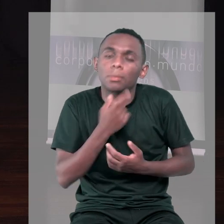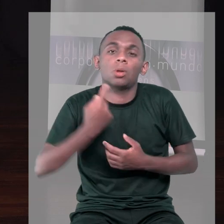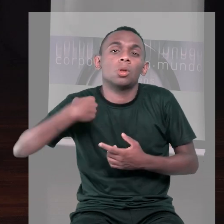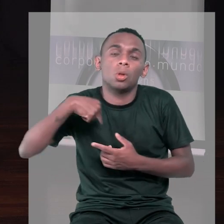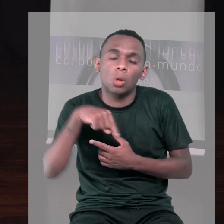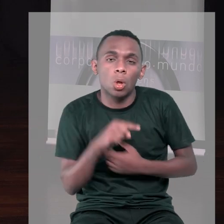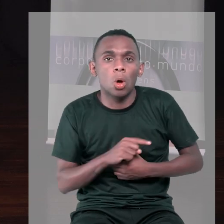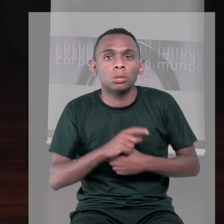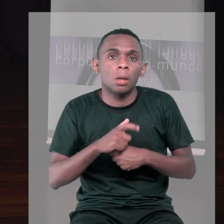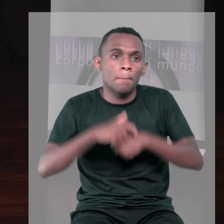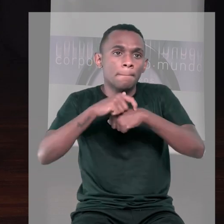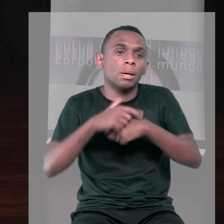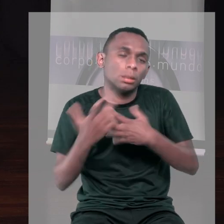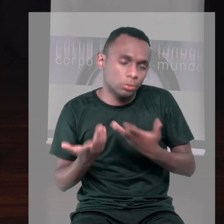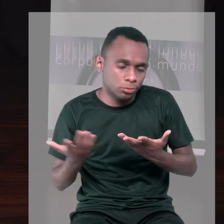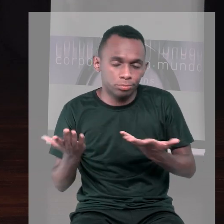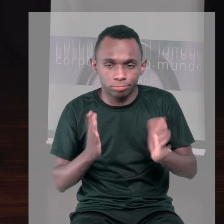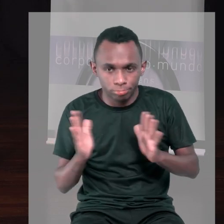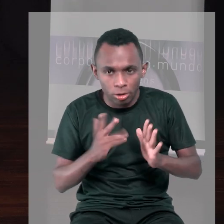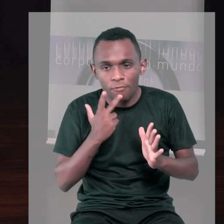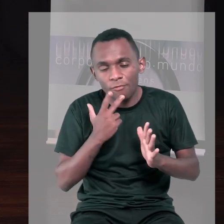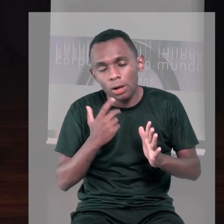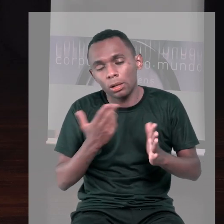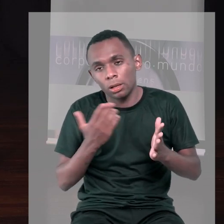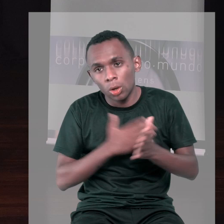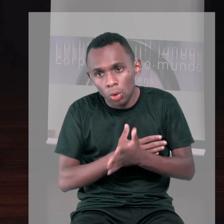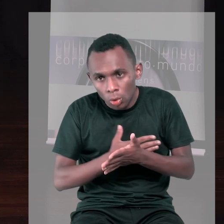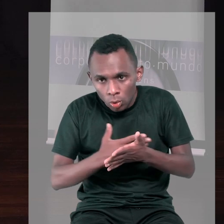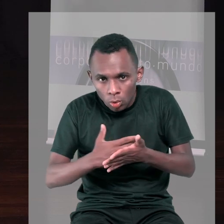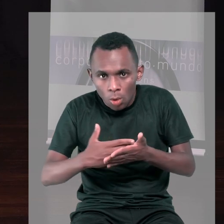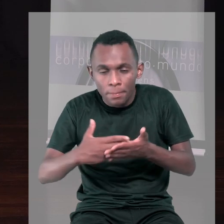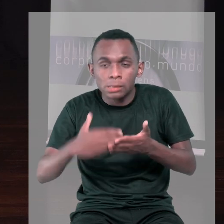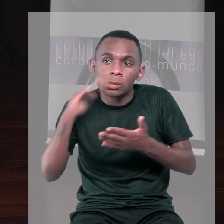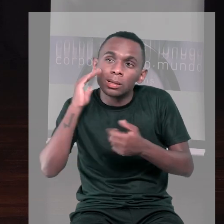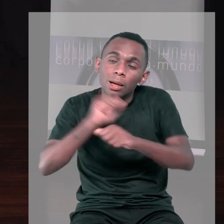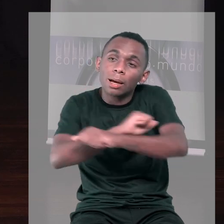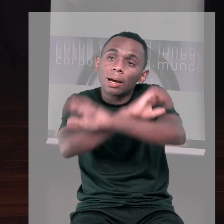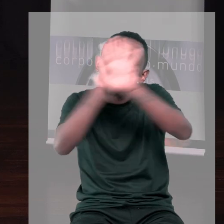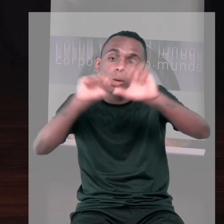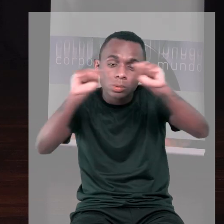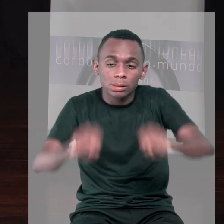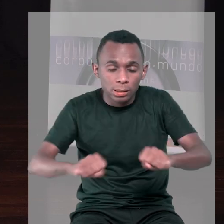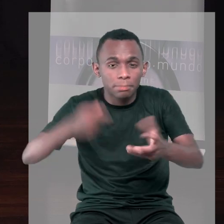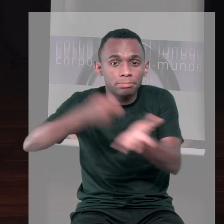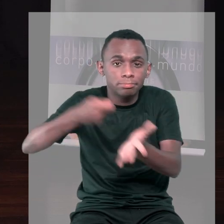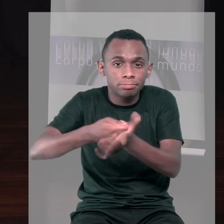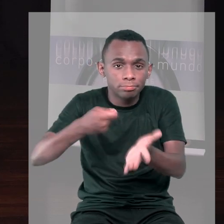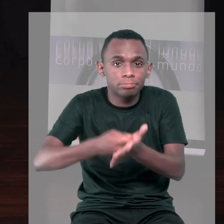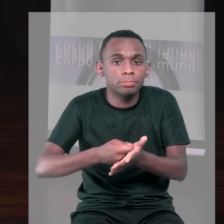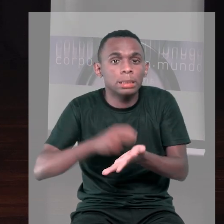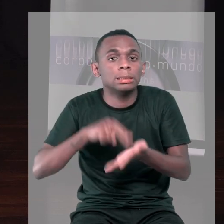sistemas ideológicos, pois todo sistema totalitário dispõe de uma visão de mundo que explica o